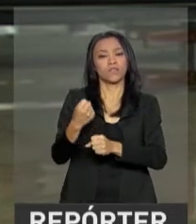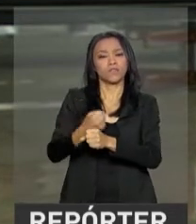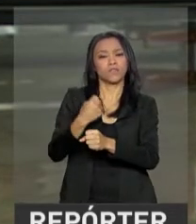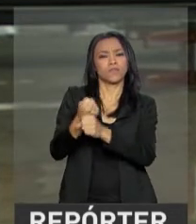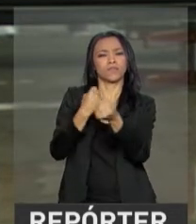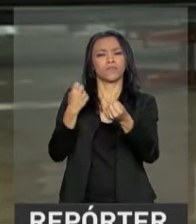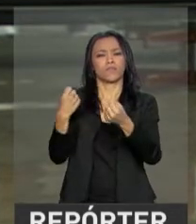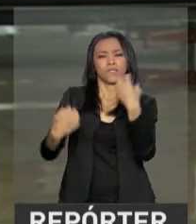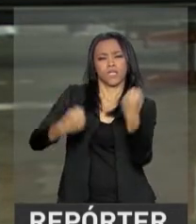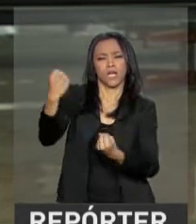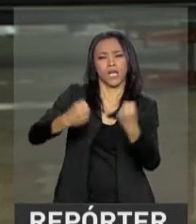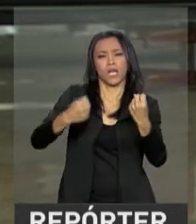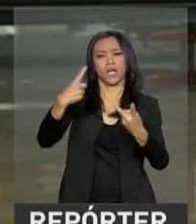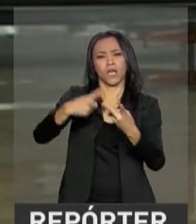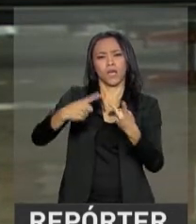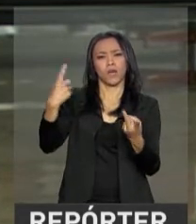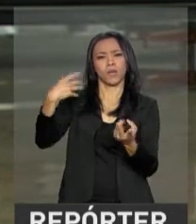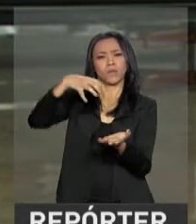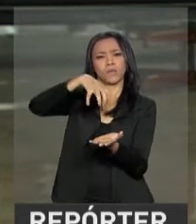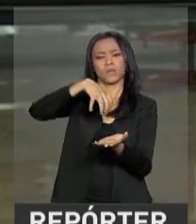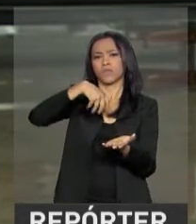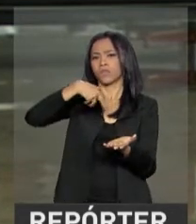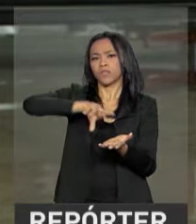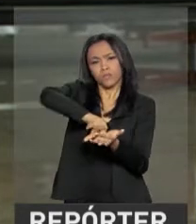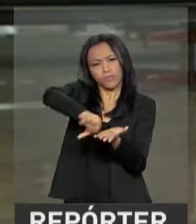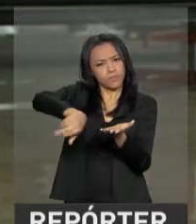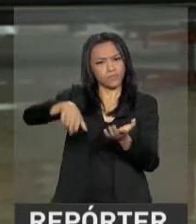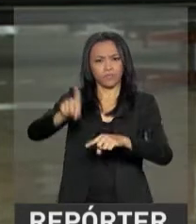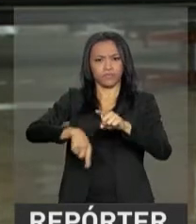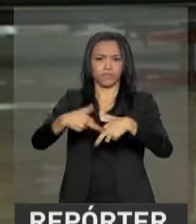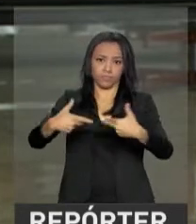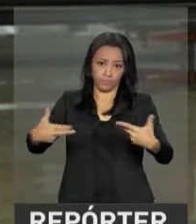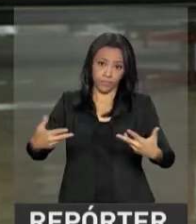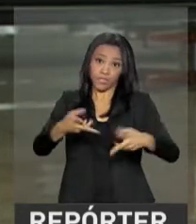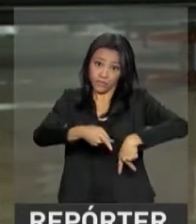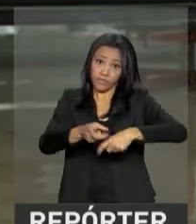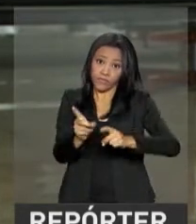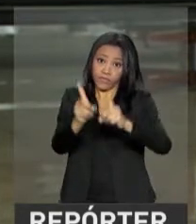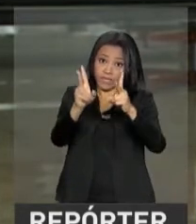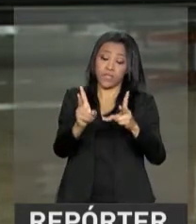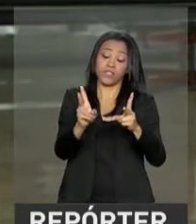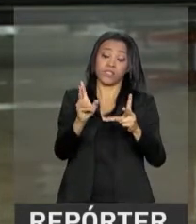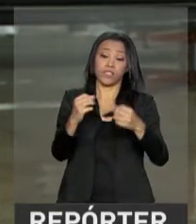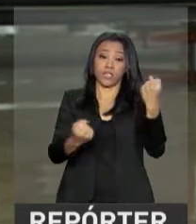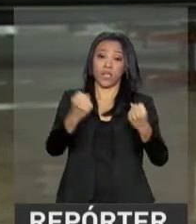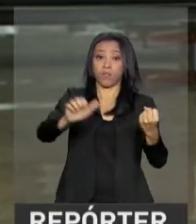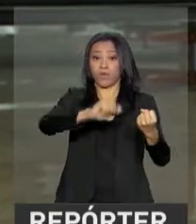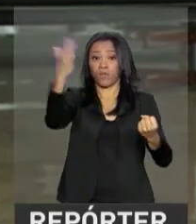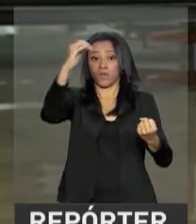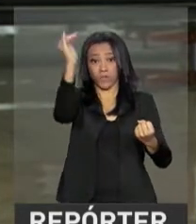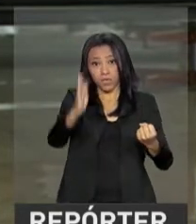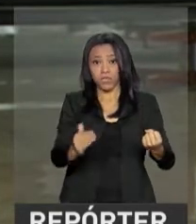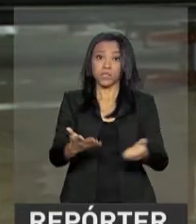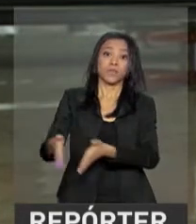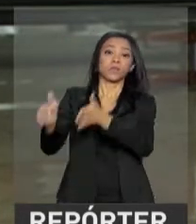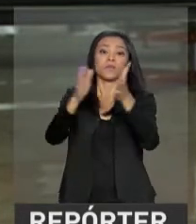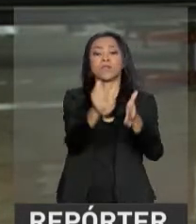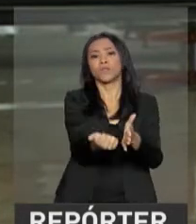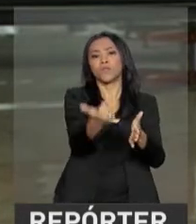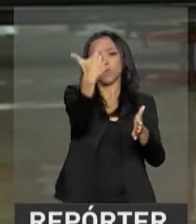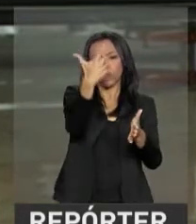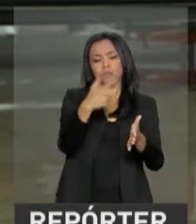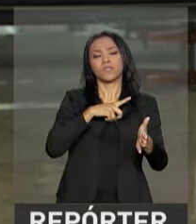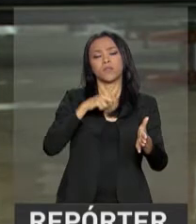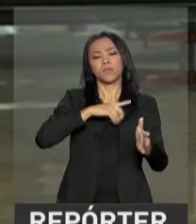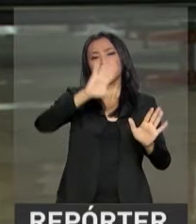automotivas, concessionárias e importadoras de veículos. Ao meio-dia, o presidente Temer recebe líderes da base aliada no Senado